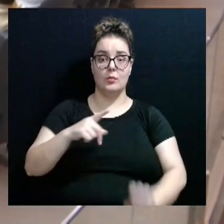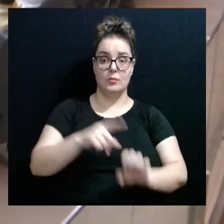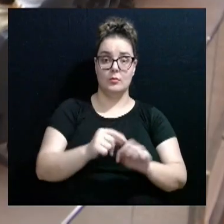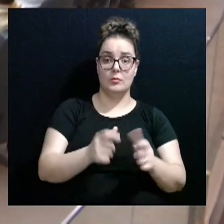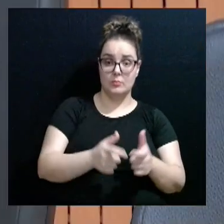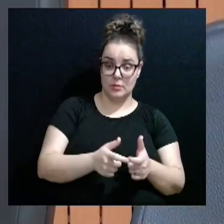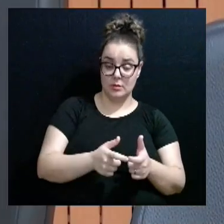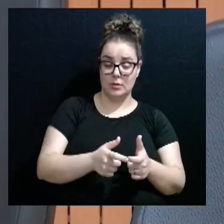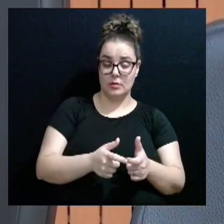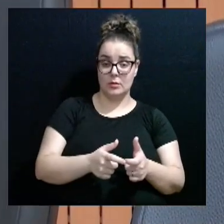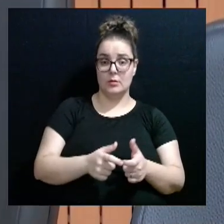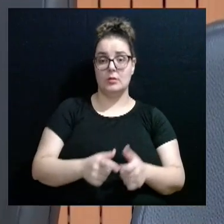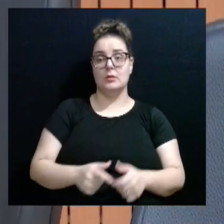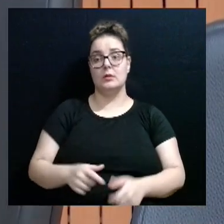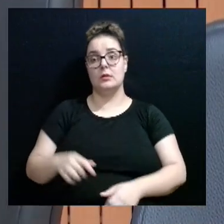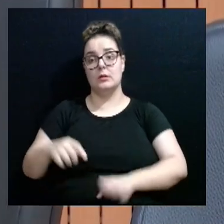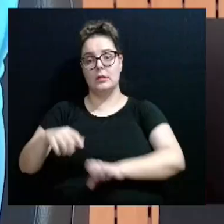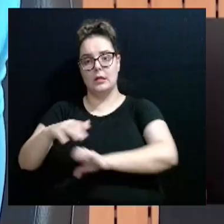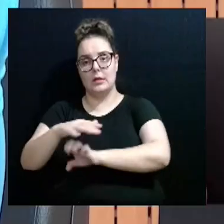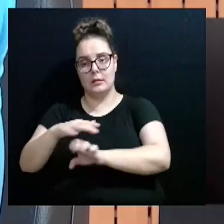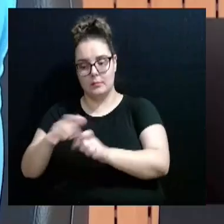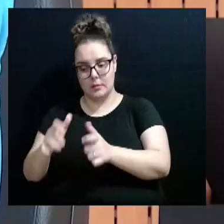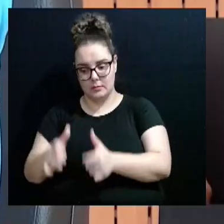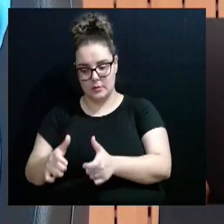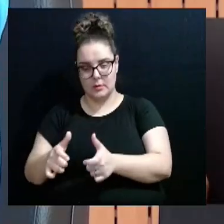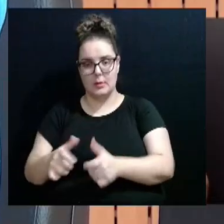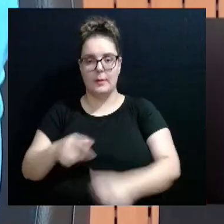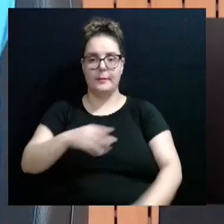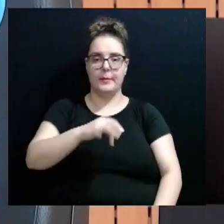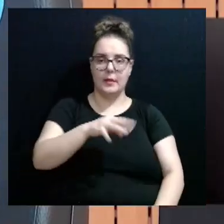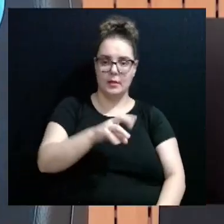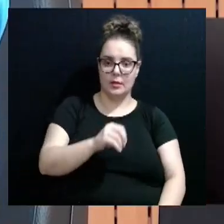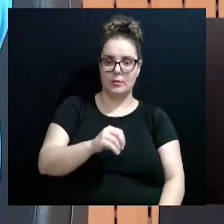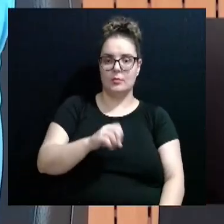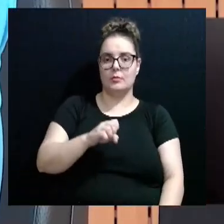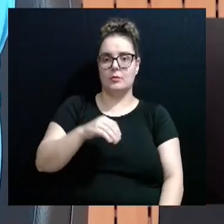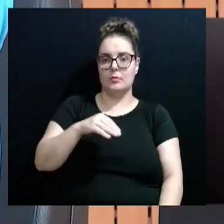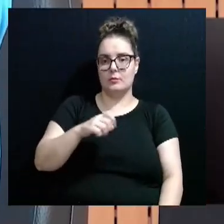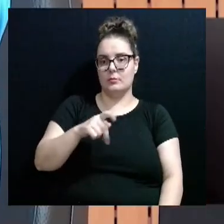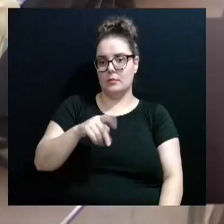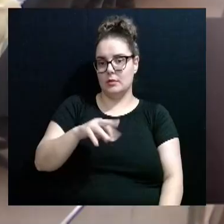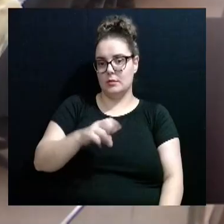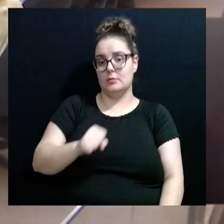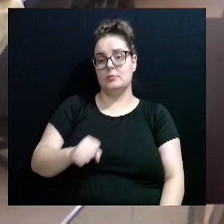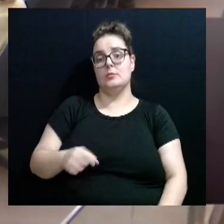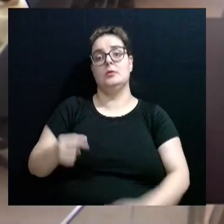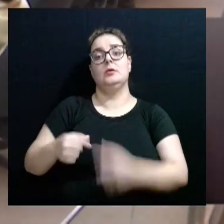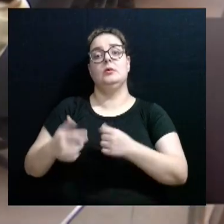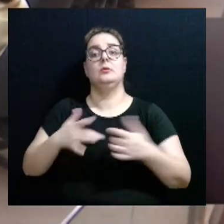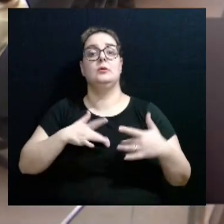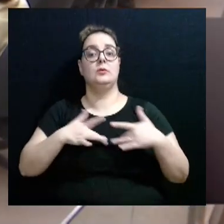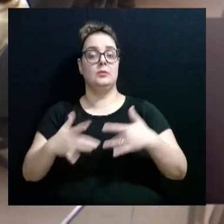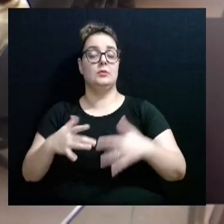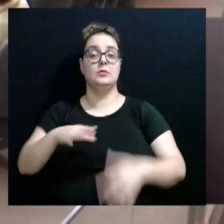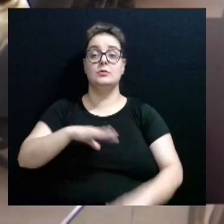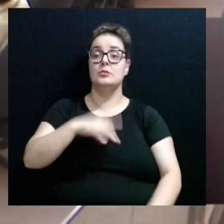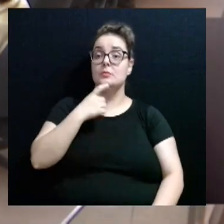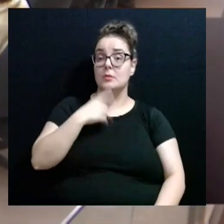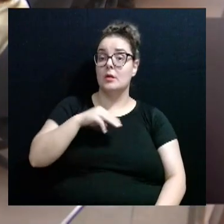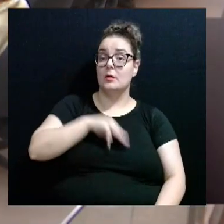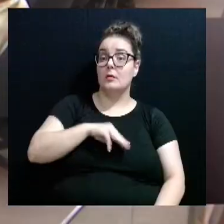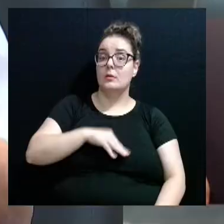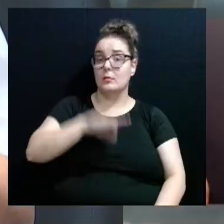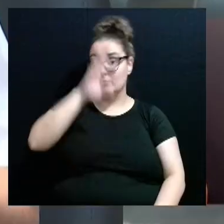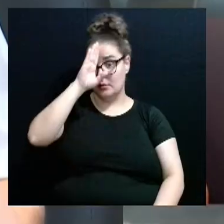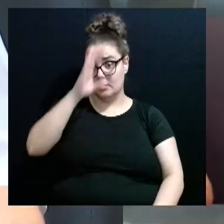Pequena Empresa, Microcrédito e Economia Solidária de Campinas tem como principal missão acompanhar as políticas